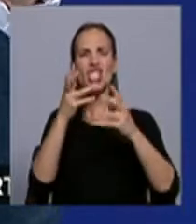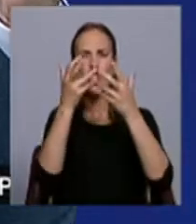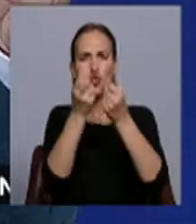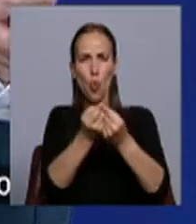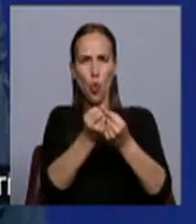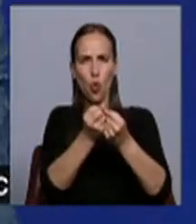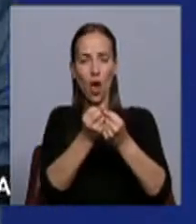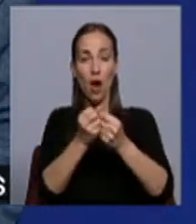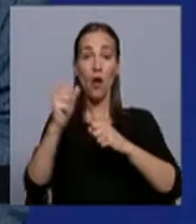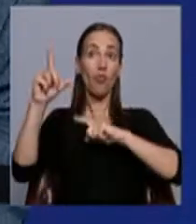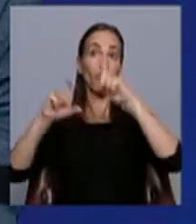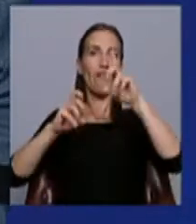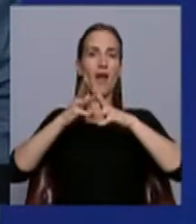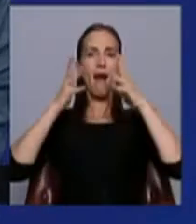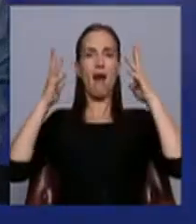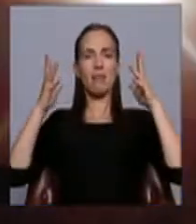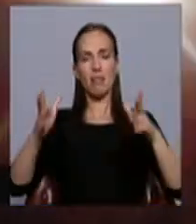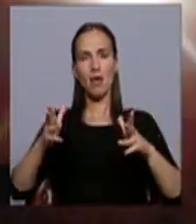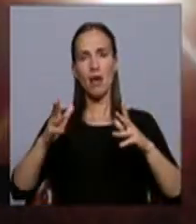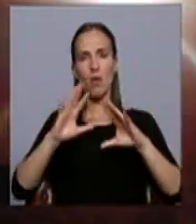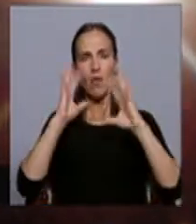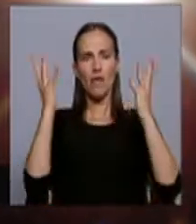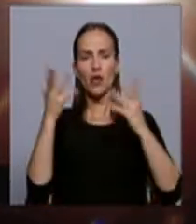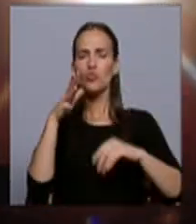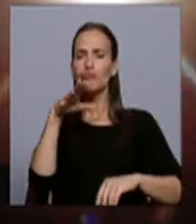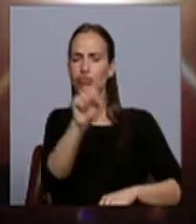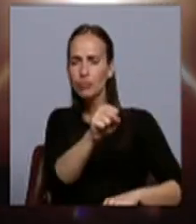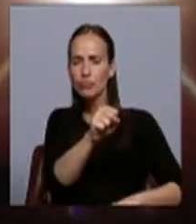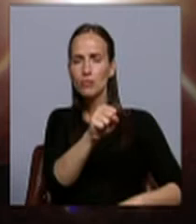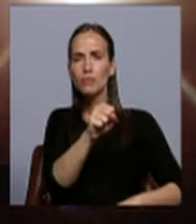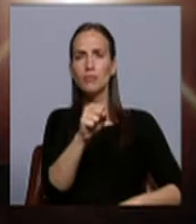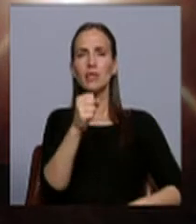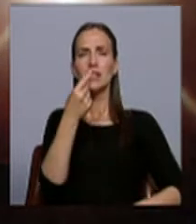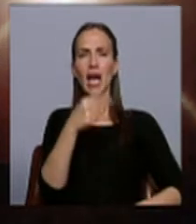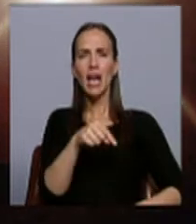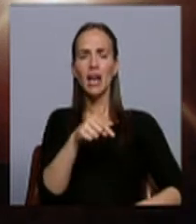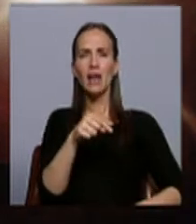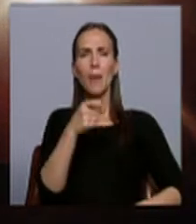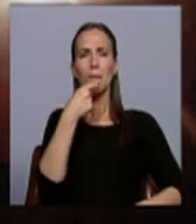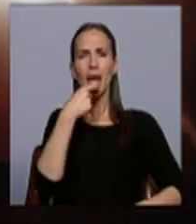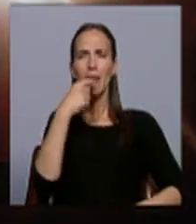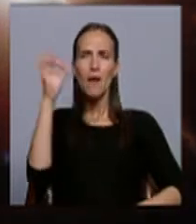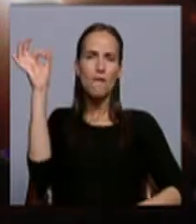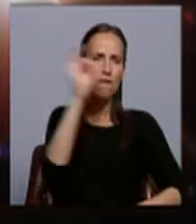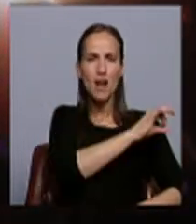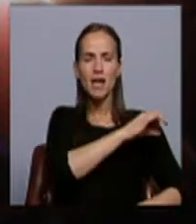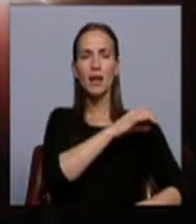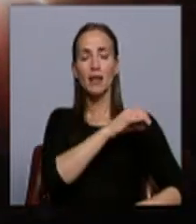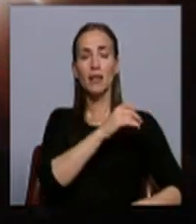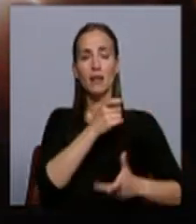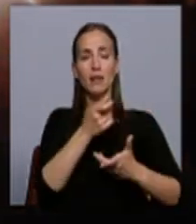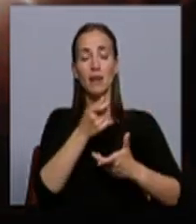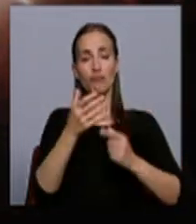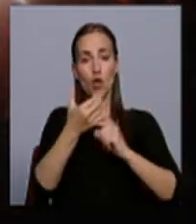projeto chamado Dark Energy Survey, que tenta perceber o que é a energia escura no universo e que faz grandes fotografias de exposição do universo